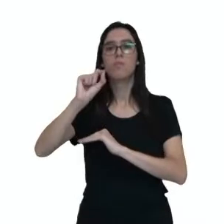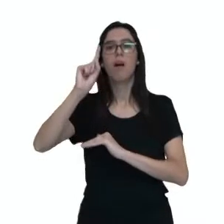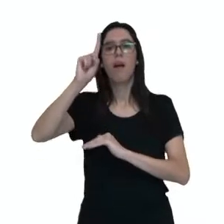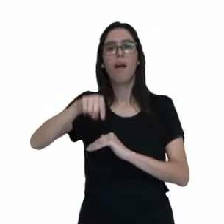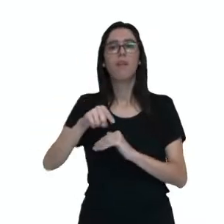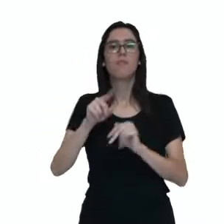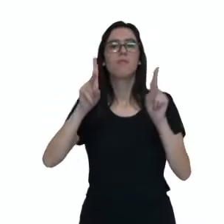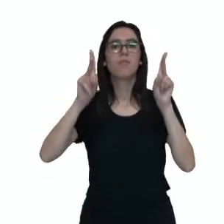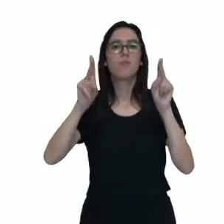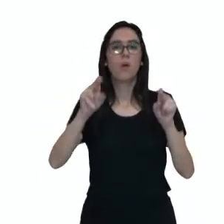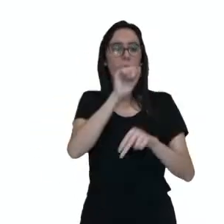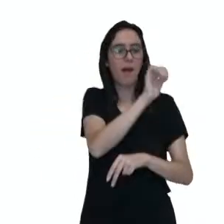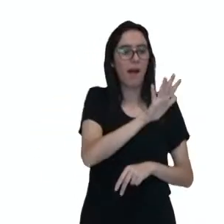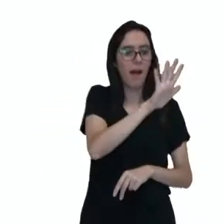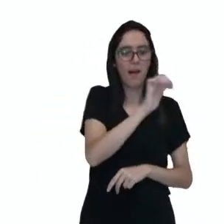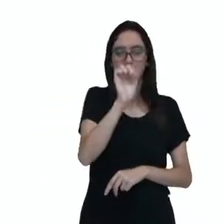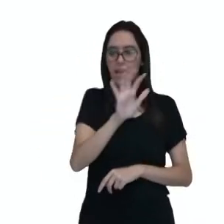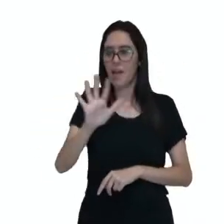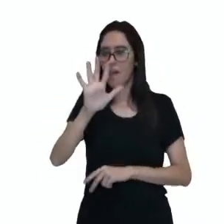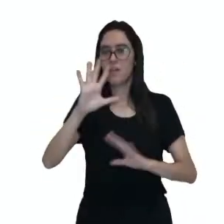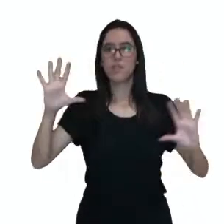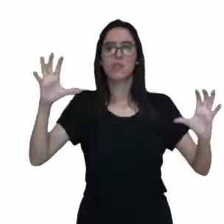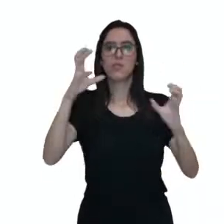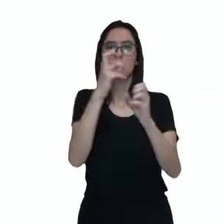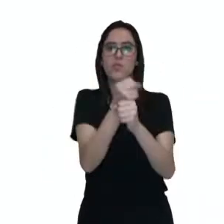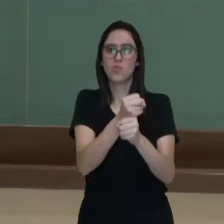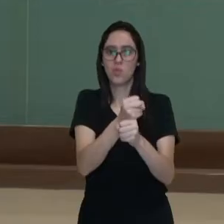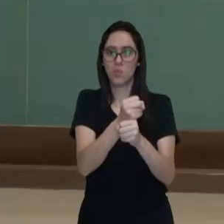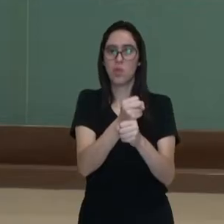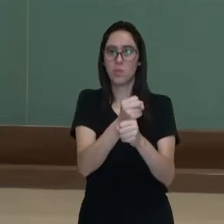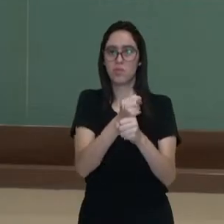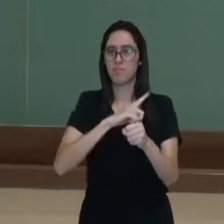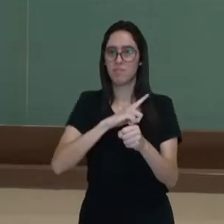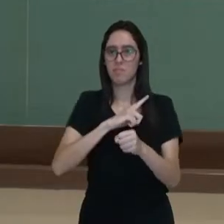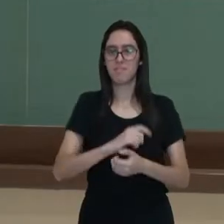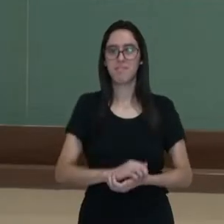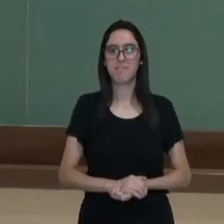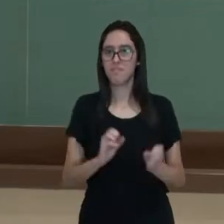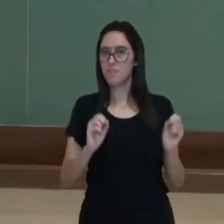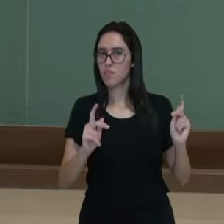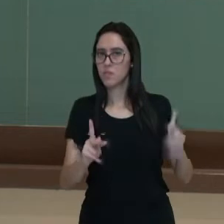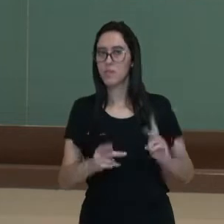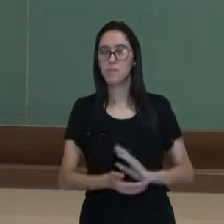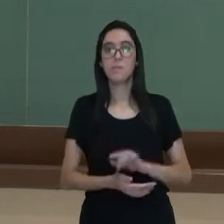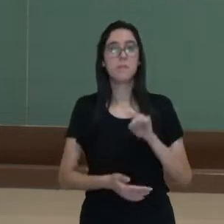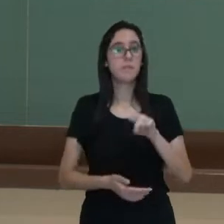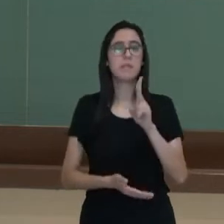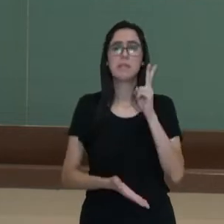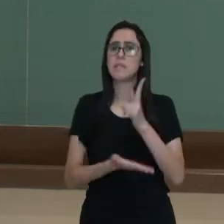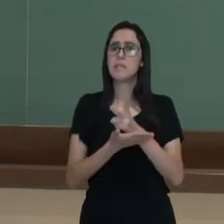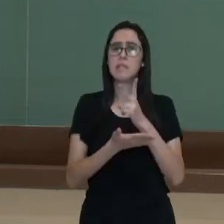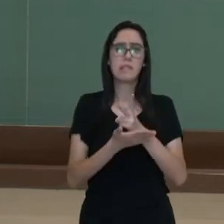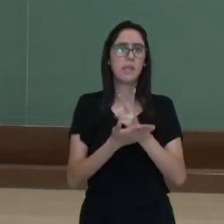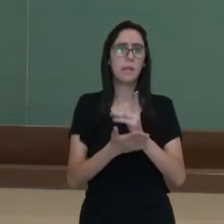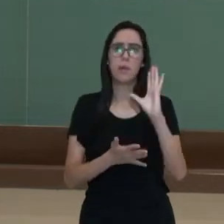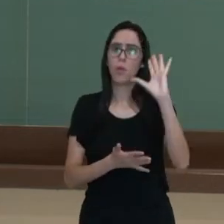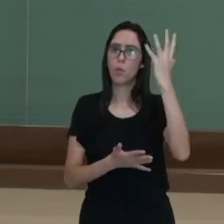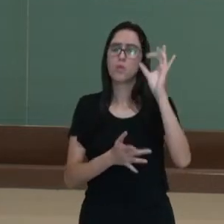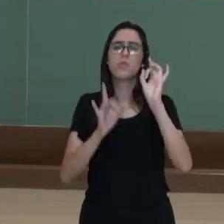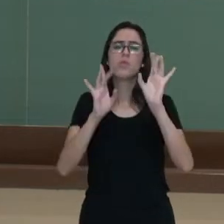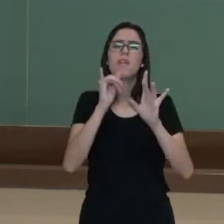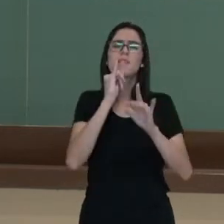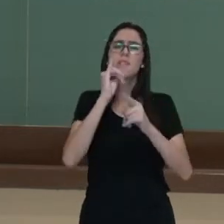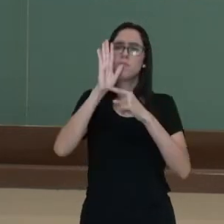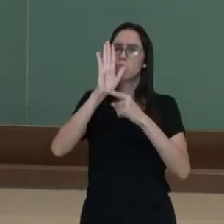dos quadrados construídos sobre os outros 2 lados, ok? Isso sempre vai acontecer. Aqui eu peguei um